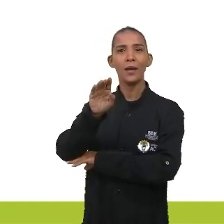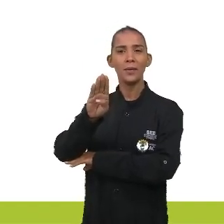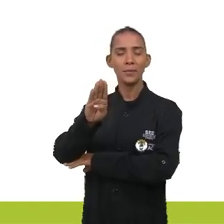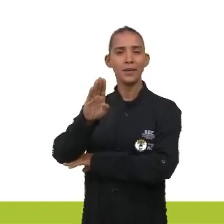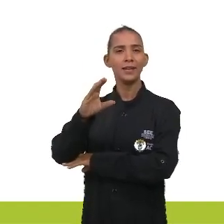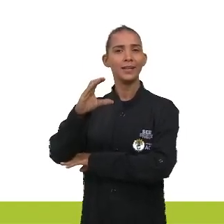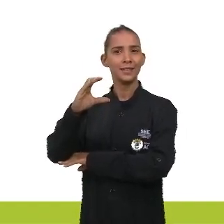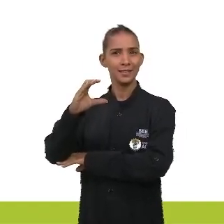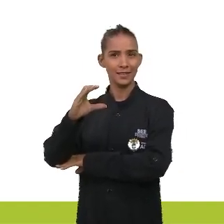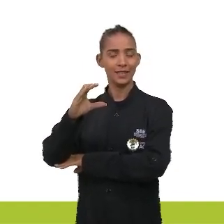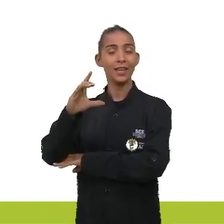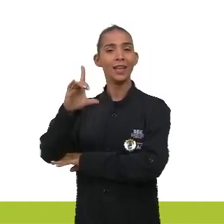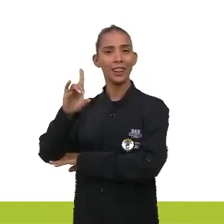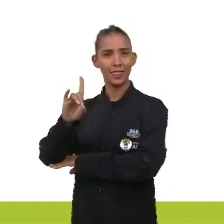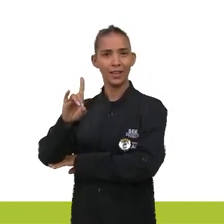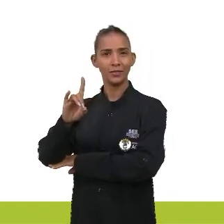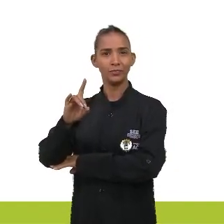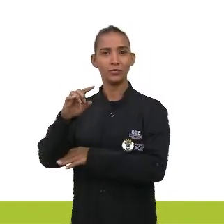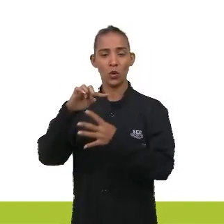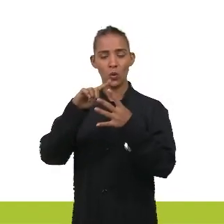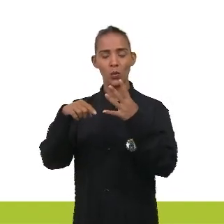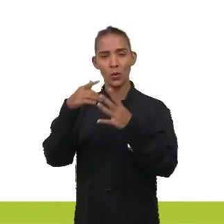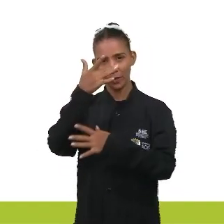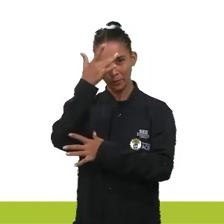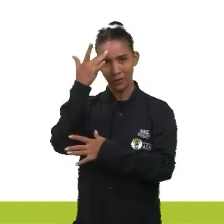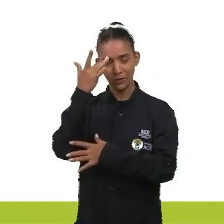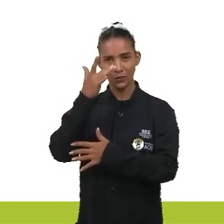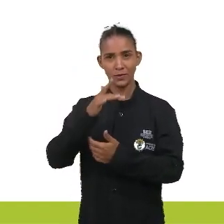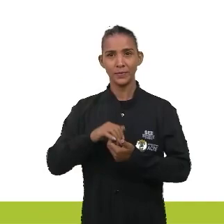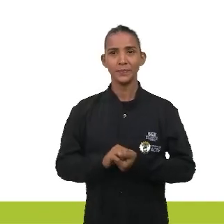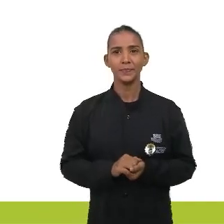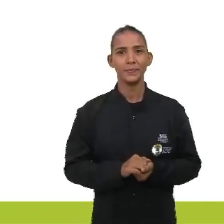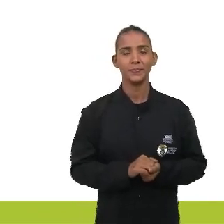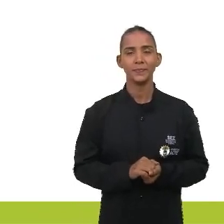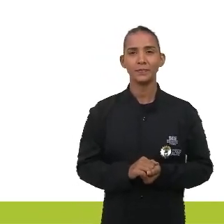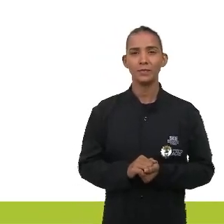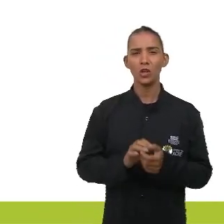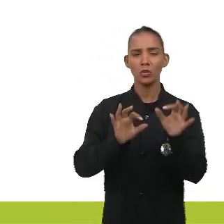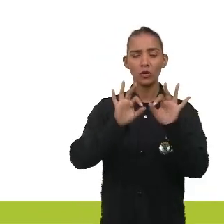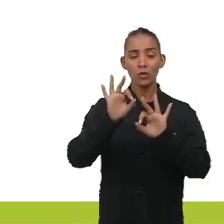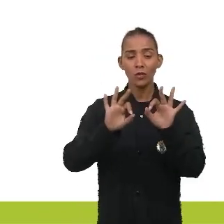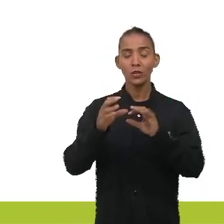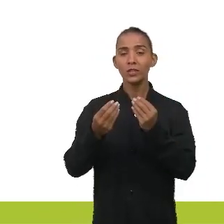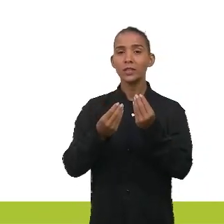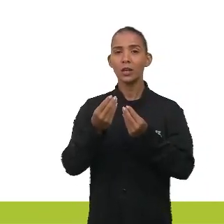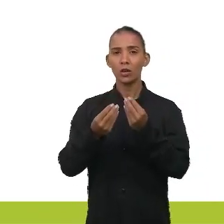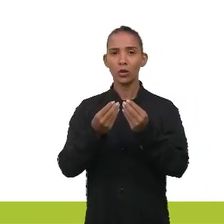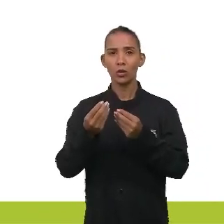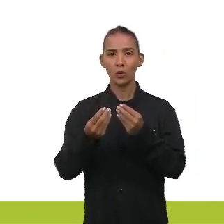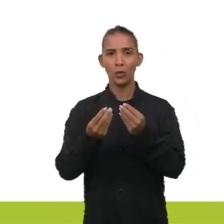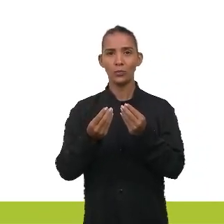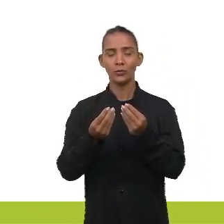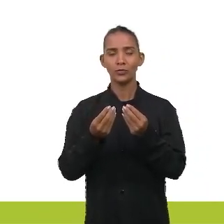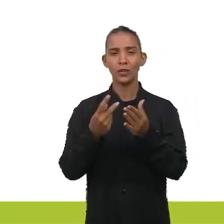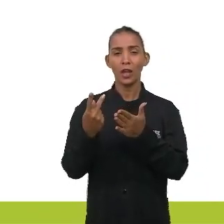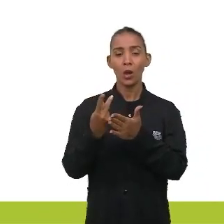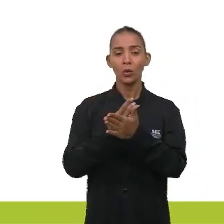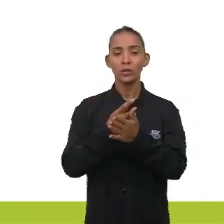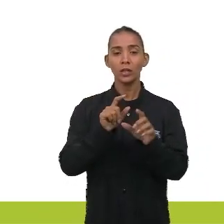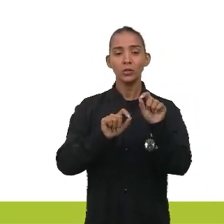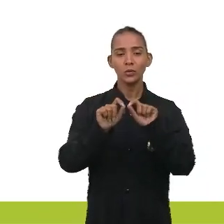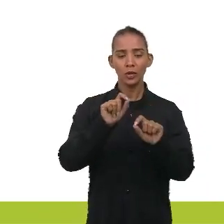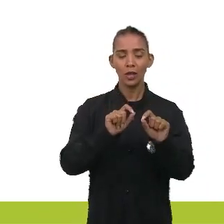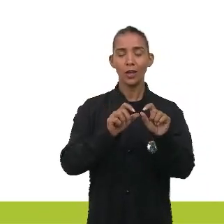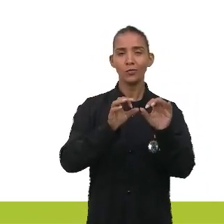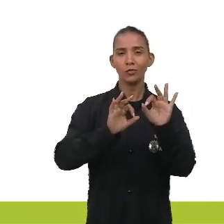C e D. Eu vou fazer uma organização aqui e ver o que acontece quando nós estamos organizando